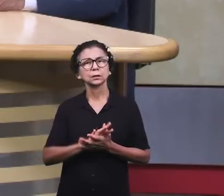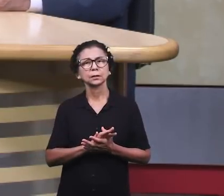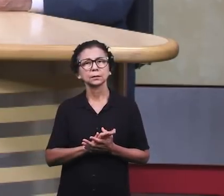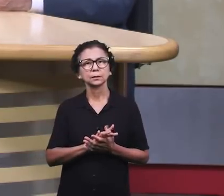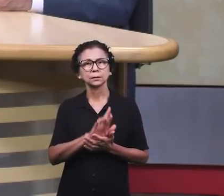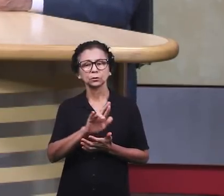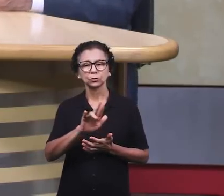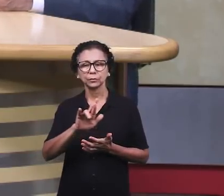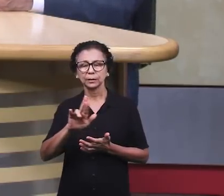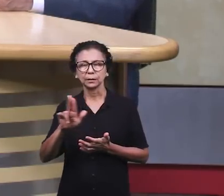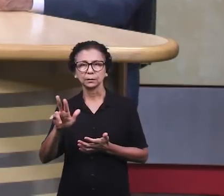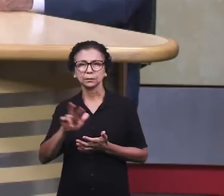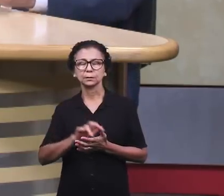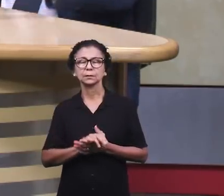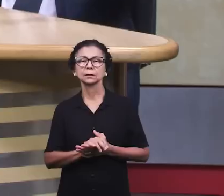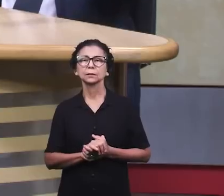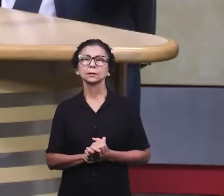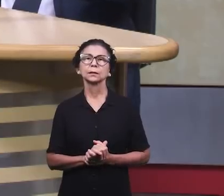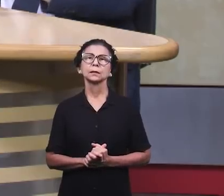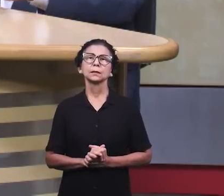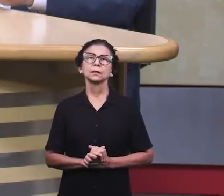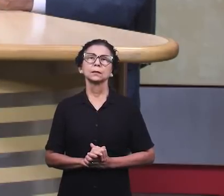que acontecia?